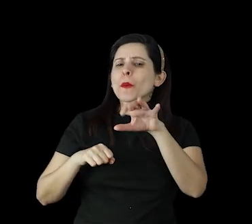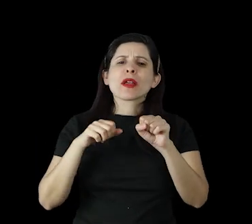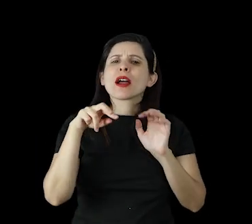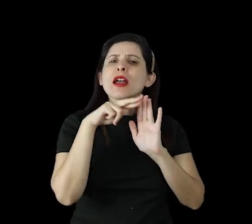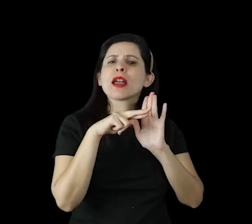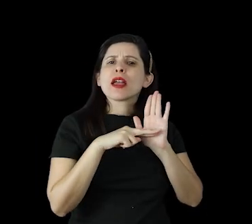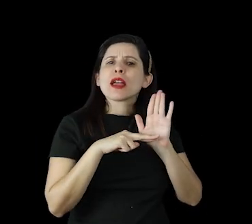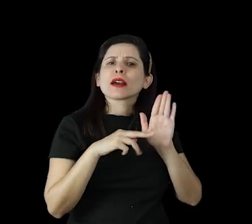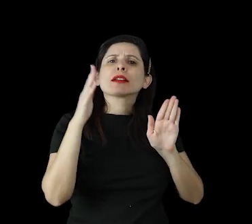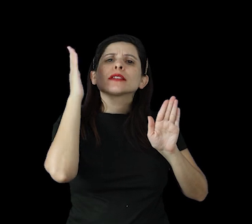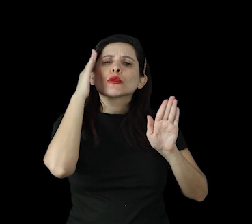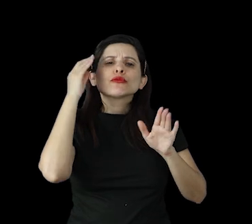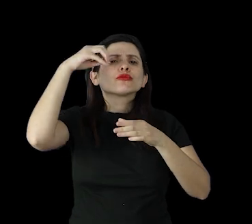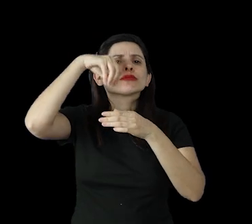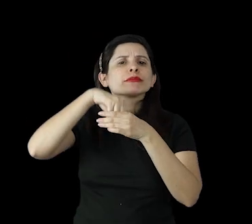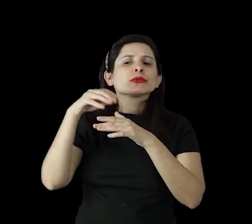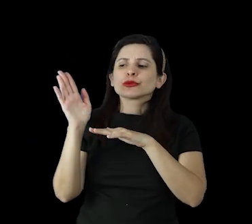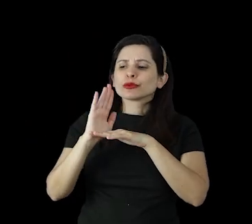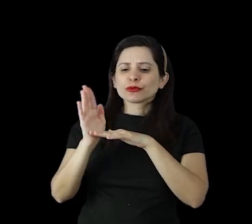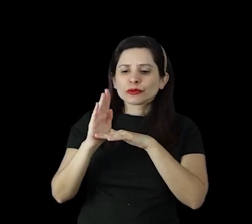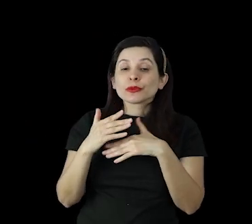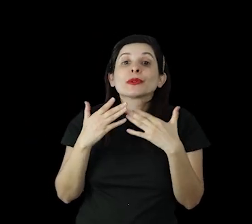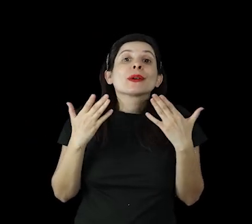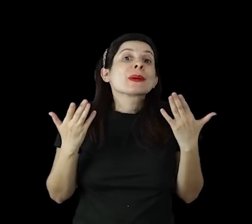regras que eu sei e vou colocar num filme. Qual que é a